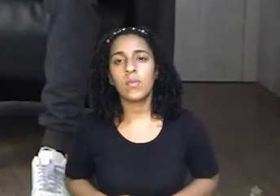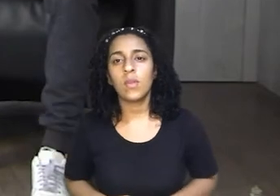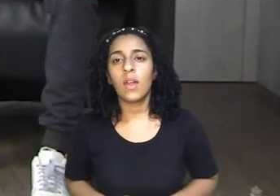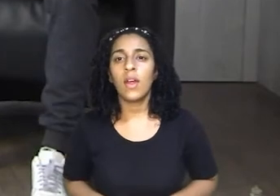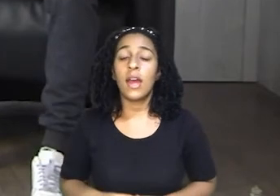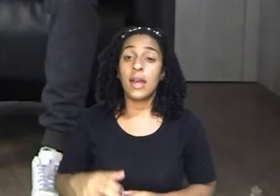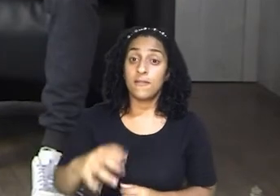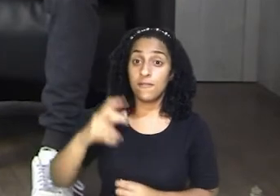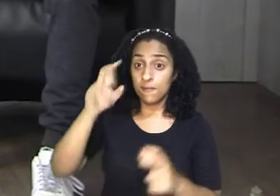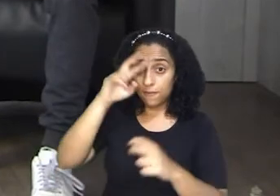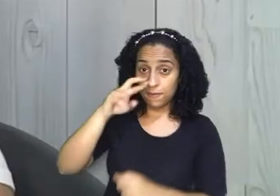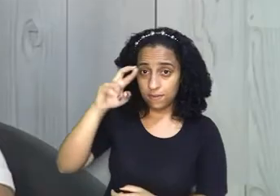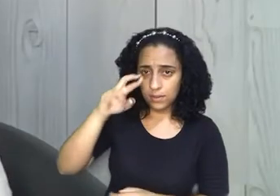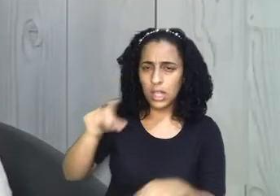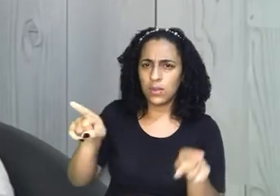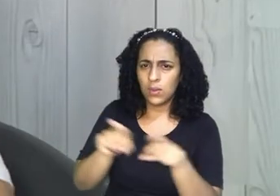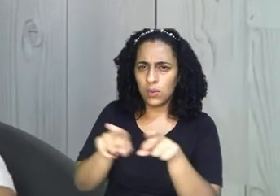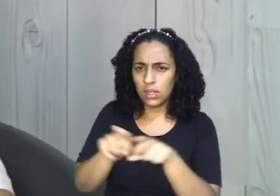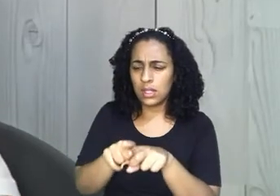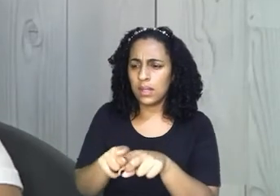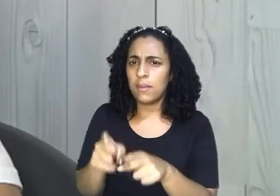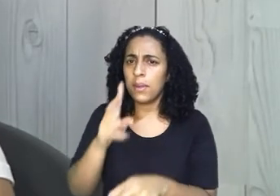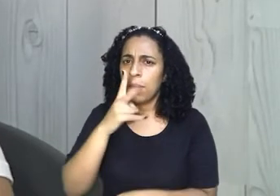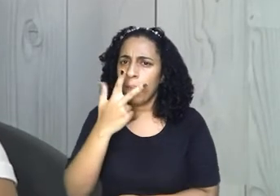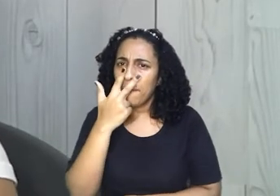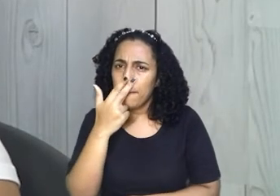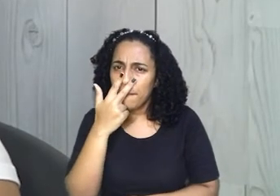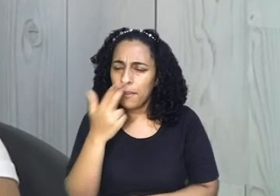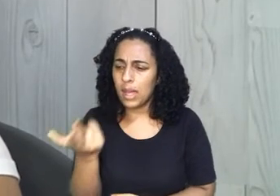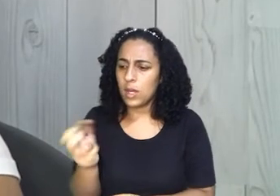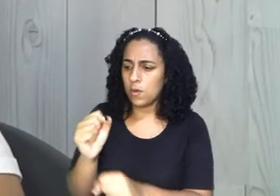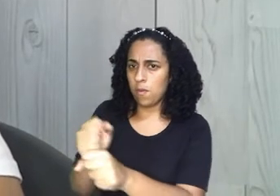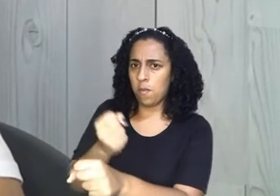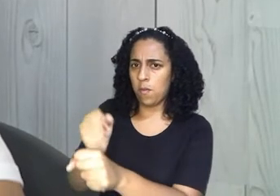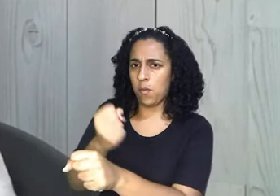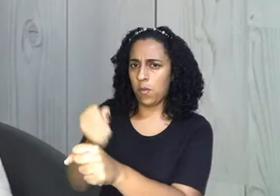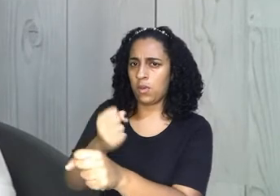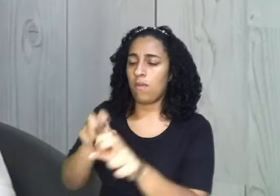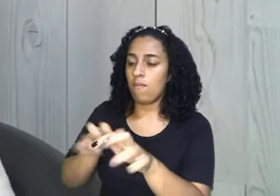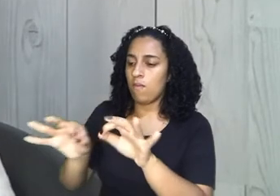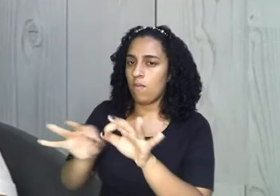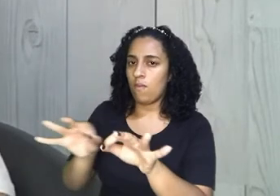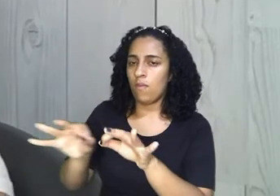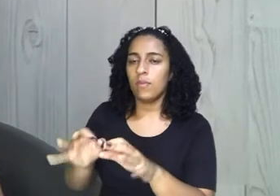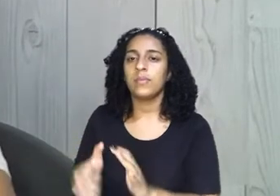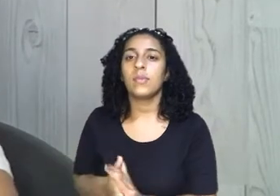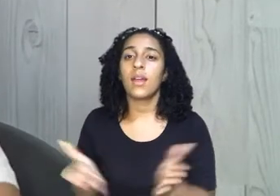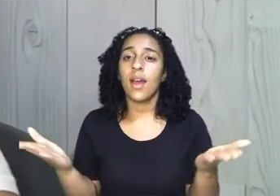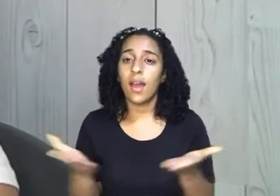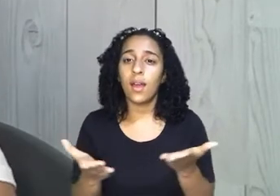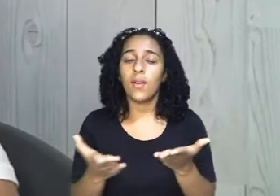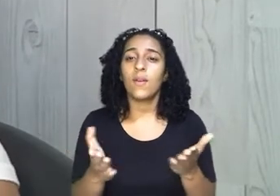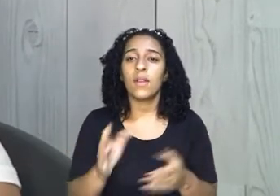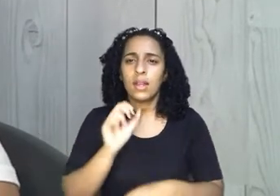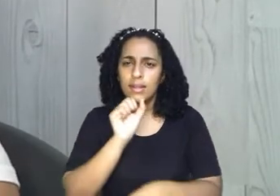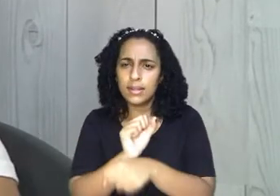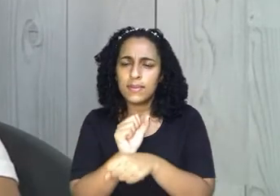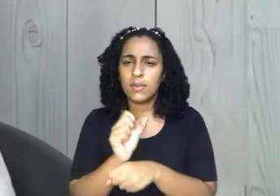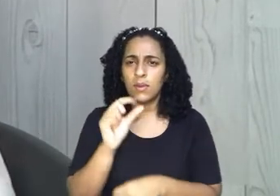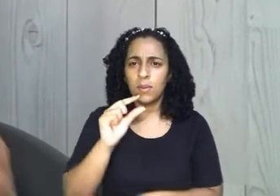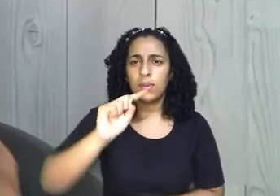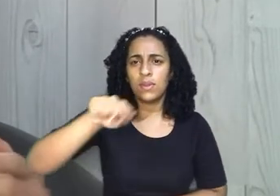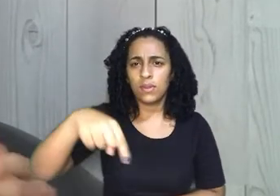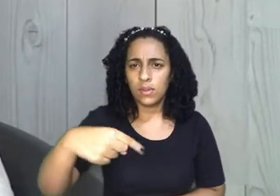estamos sendo moldados agora nós vamos fazer um breve intervalo e na sequência a continuação da nossa entrevista com